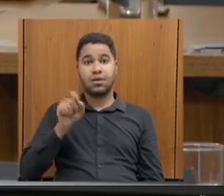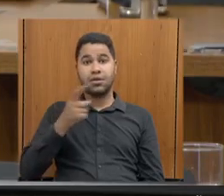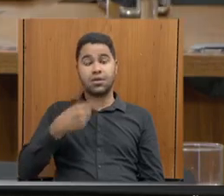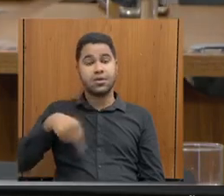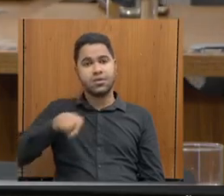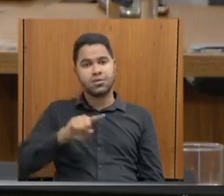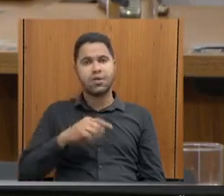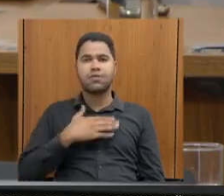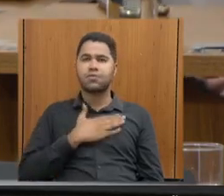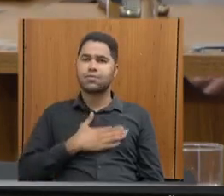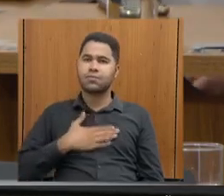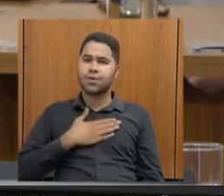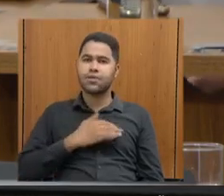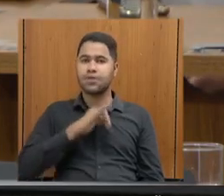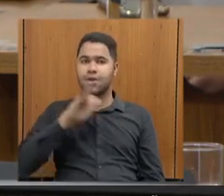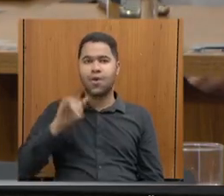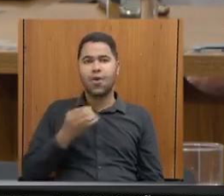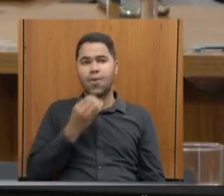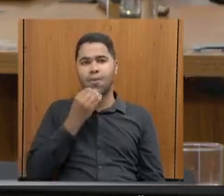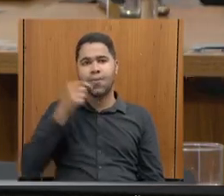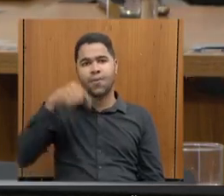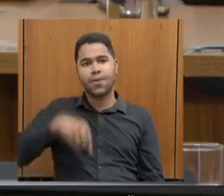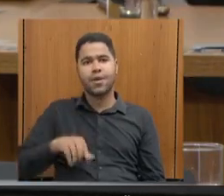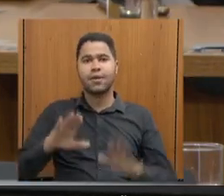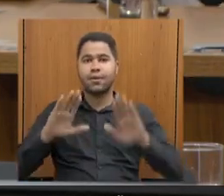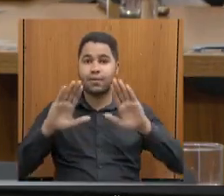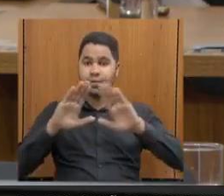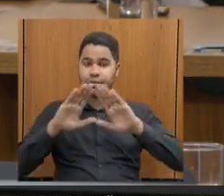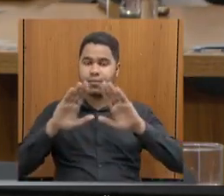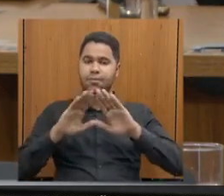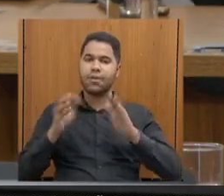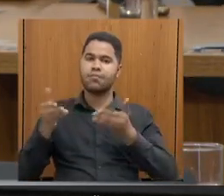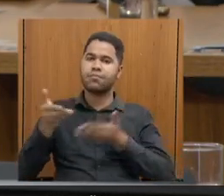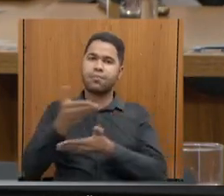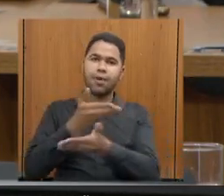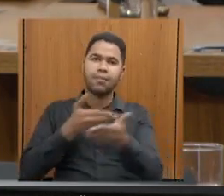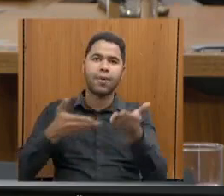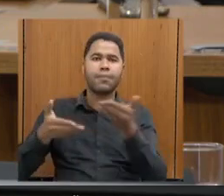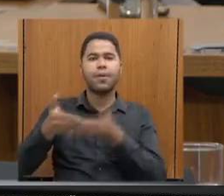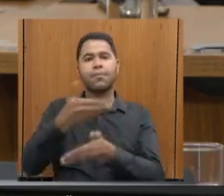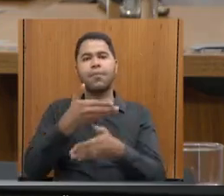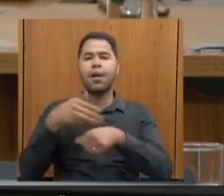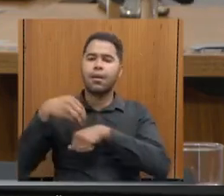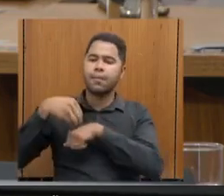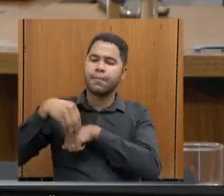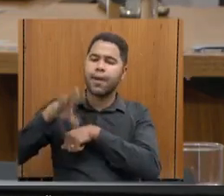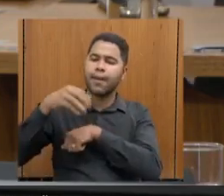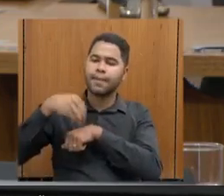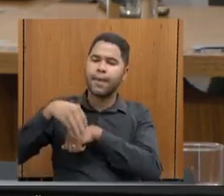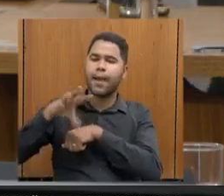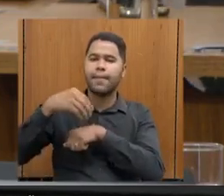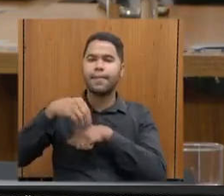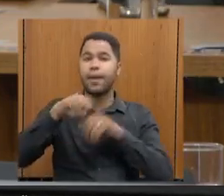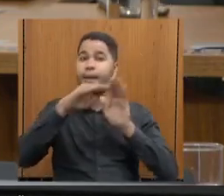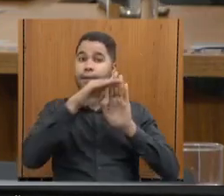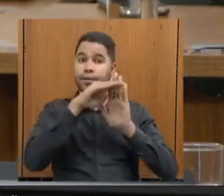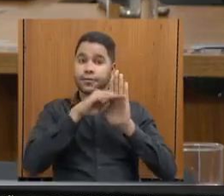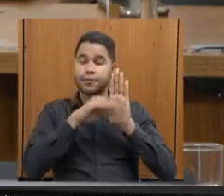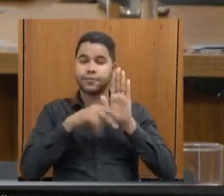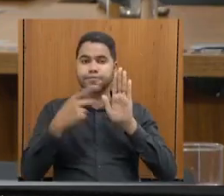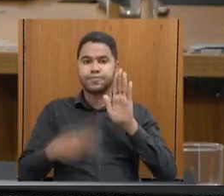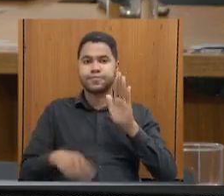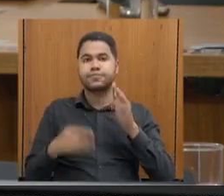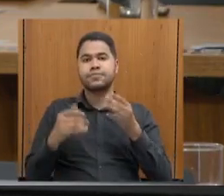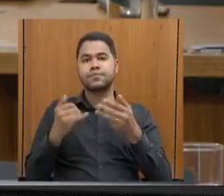é um prazer uma oportunidade tá na Assembleia podendo compartilhar prestar contas de tudo que a gente tem feito na